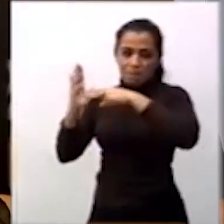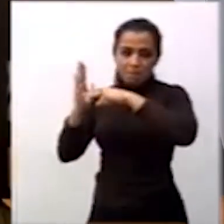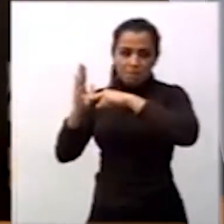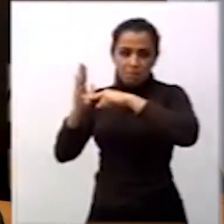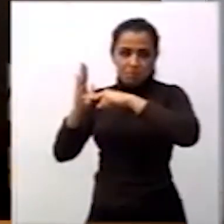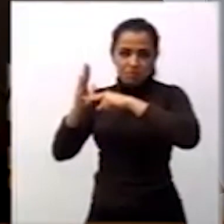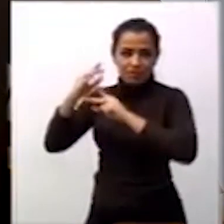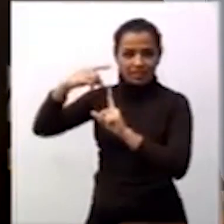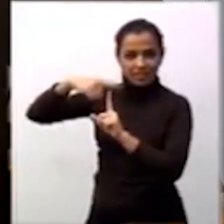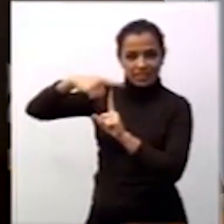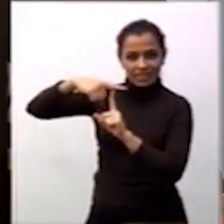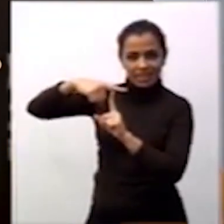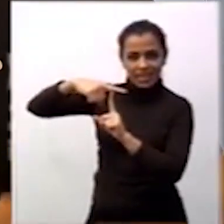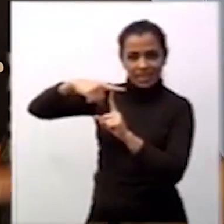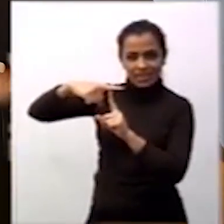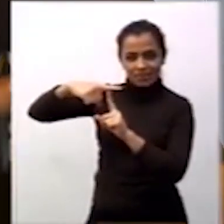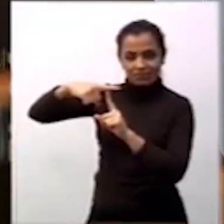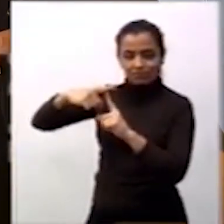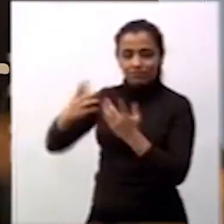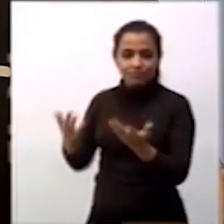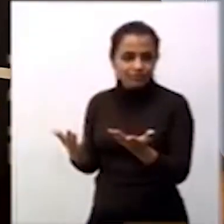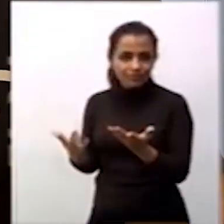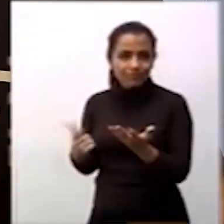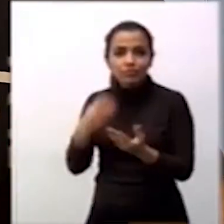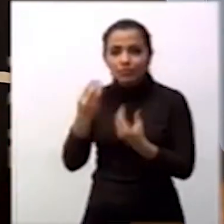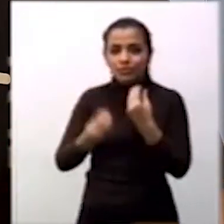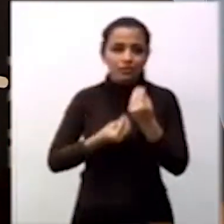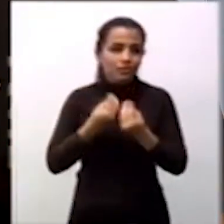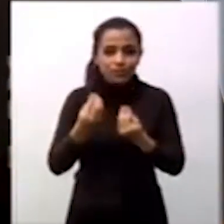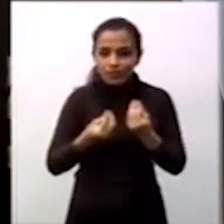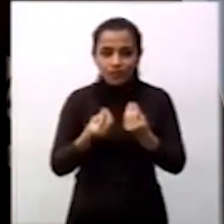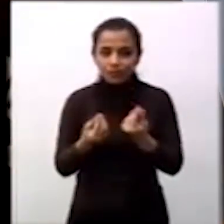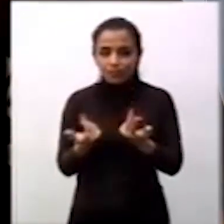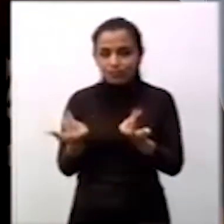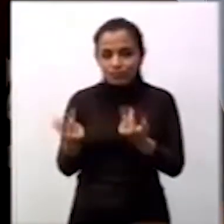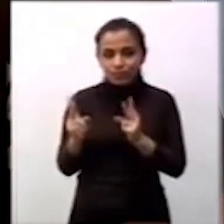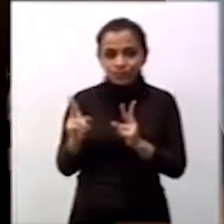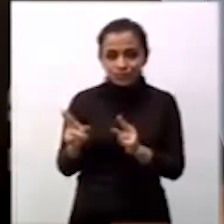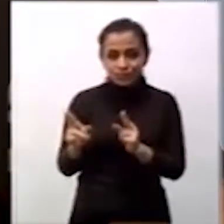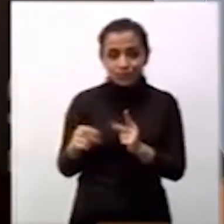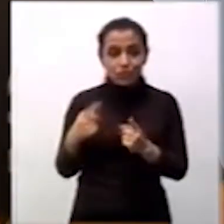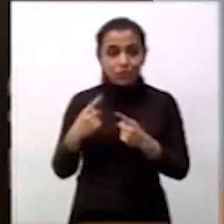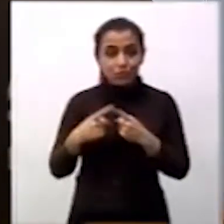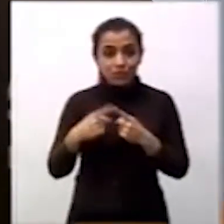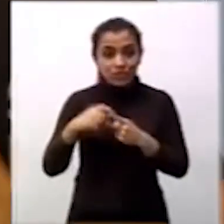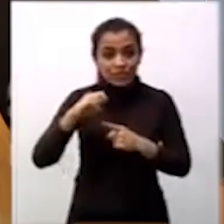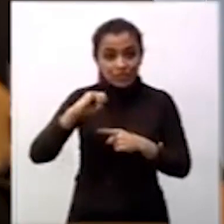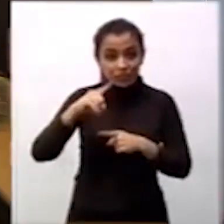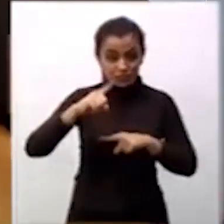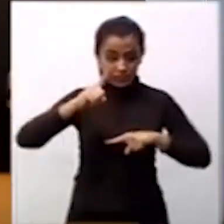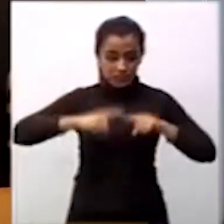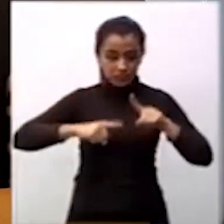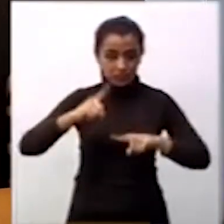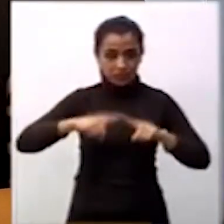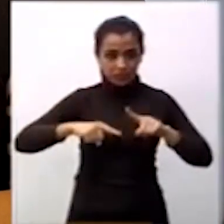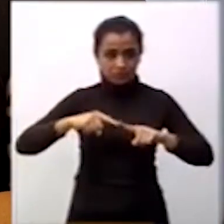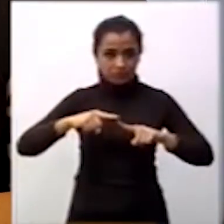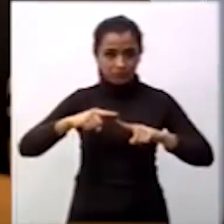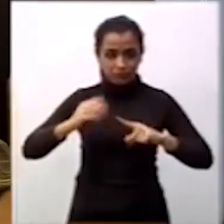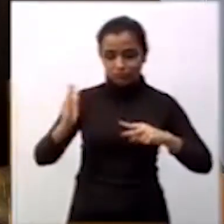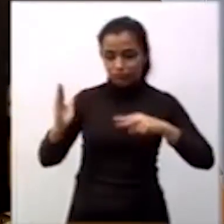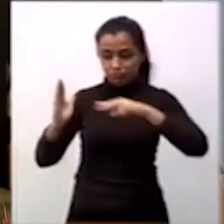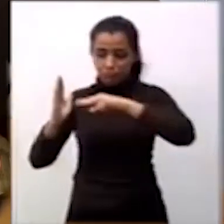aparelhos ligados na mesma tomada. E aí é só você pensar que quanto mais aparelhos elétricos você liga numa mesma